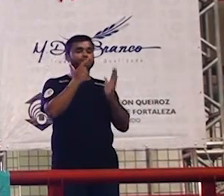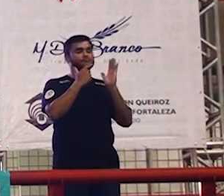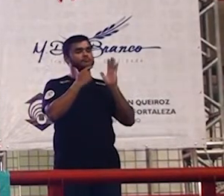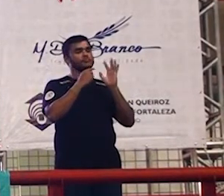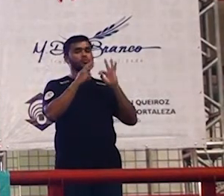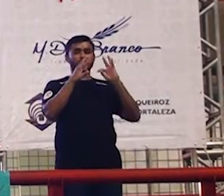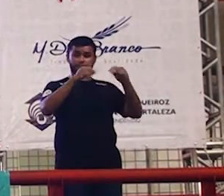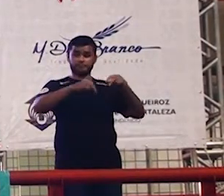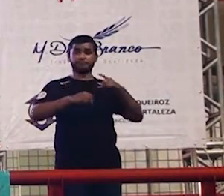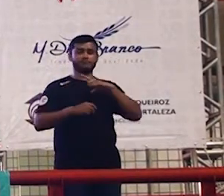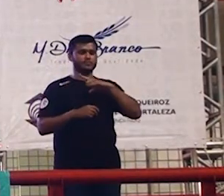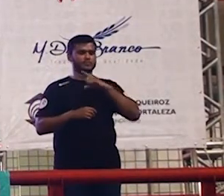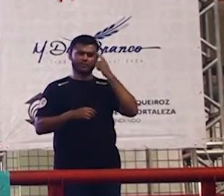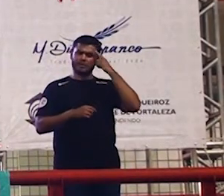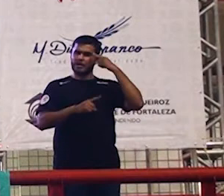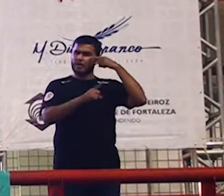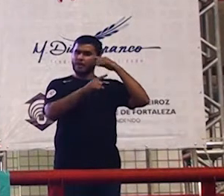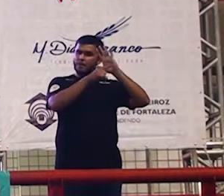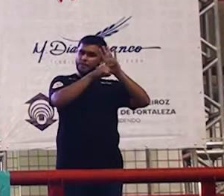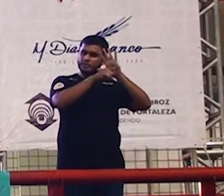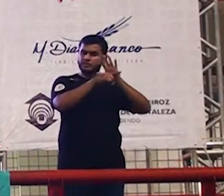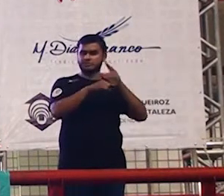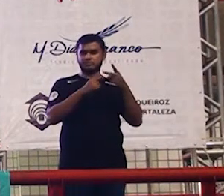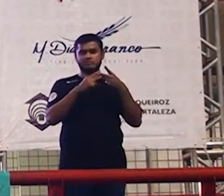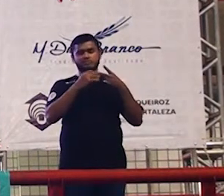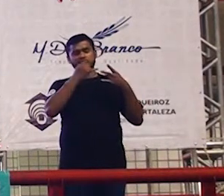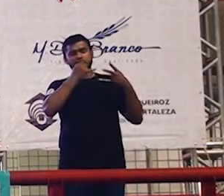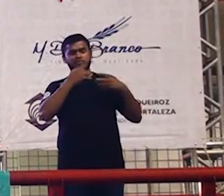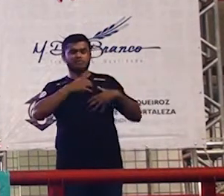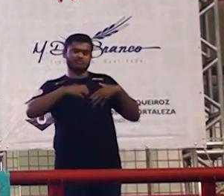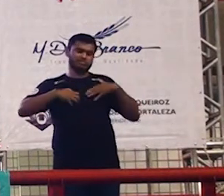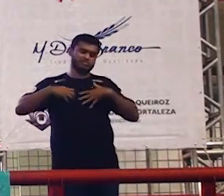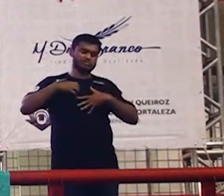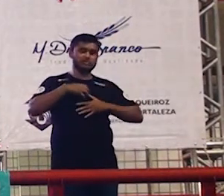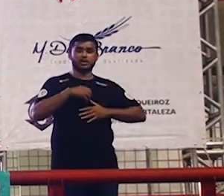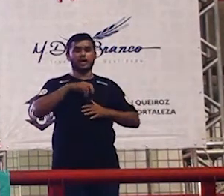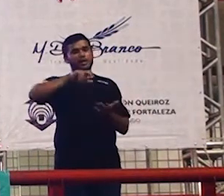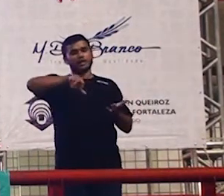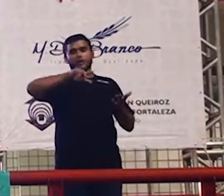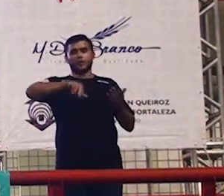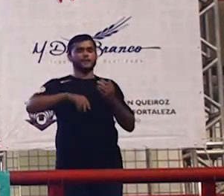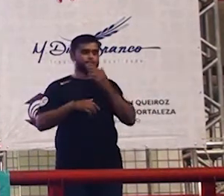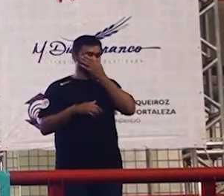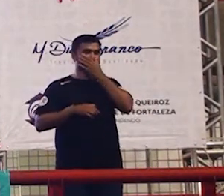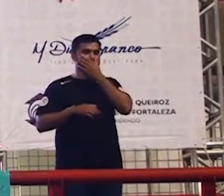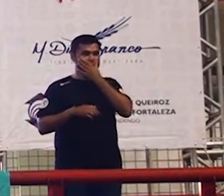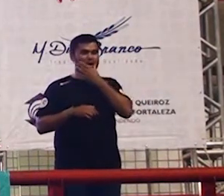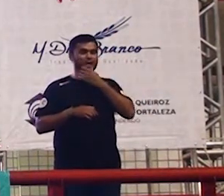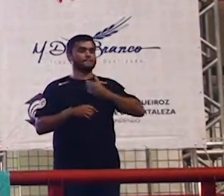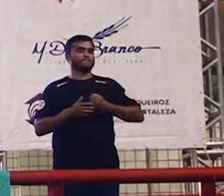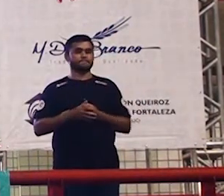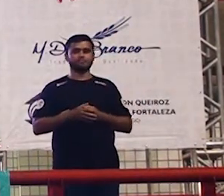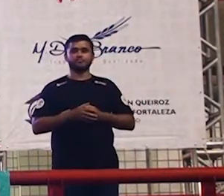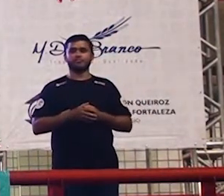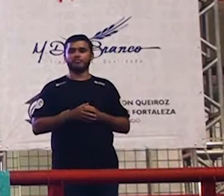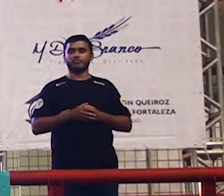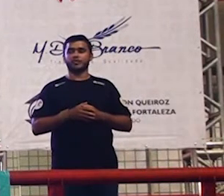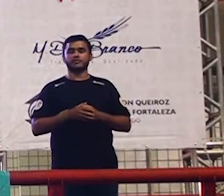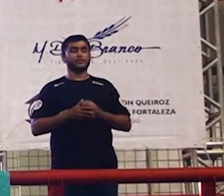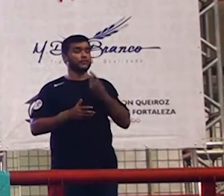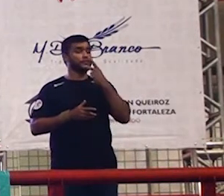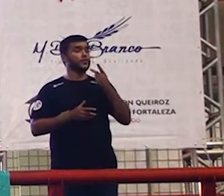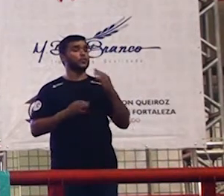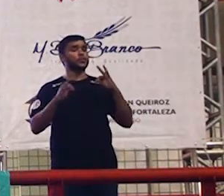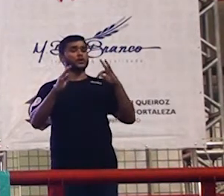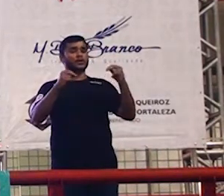tristeza, não é pessimismo e resignação, não é mágoa e hesitação, não é surpresa e nostalgia. E aí é